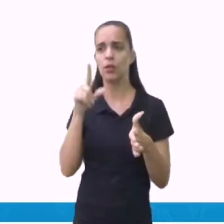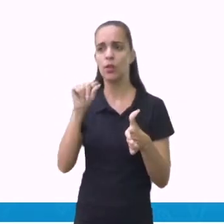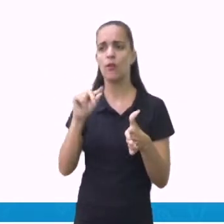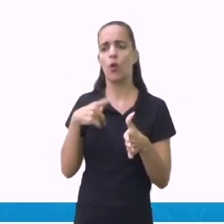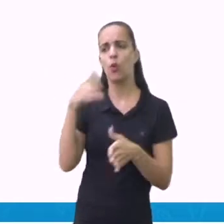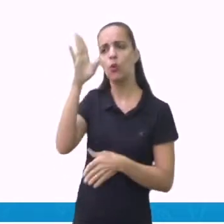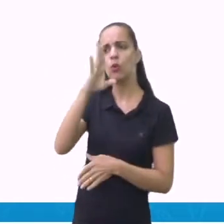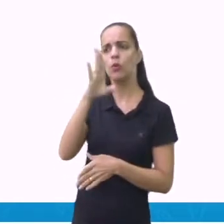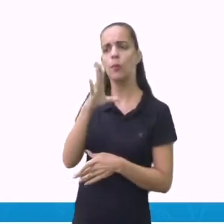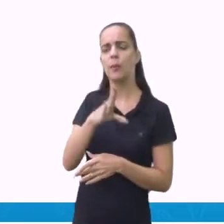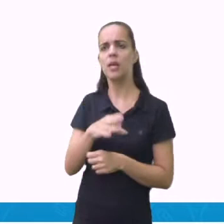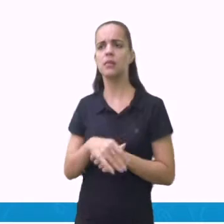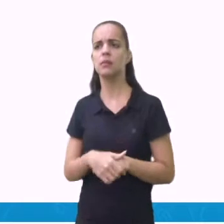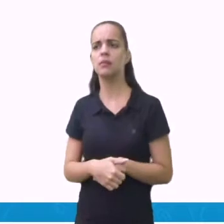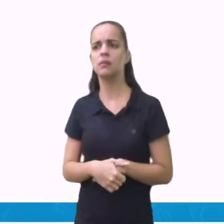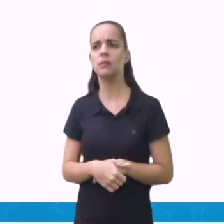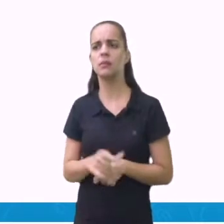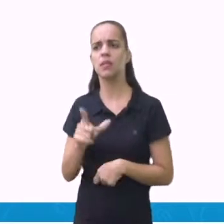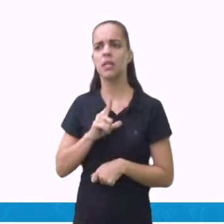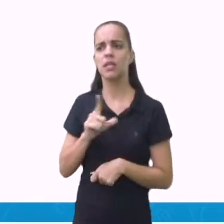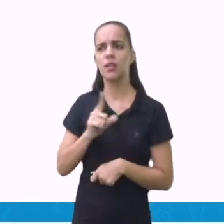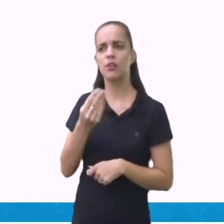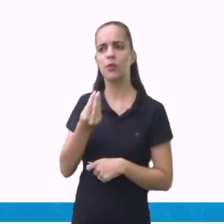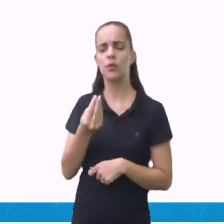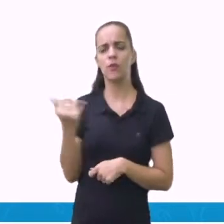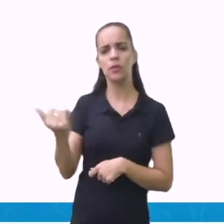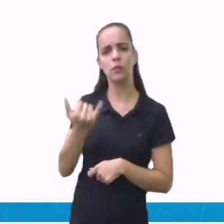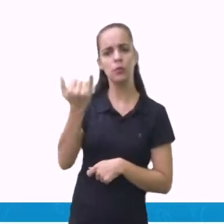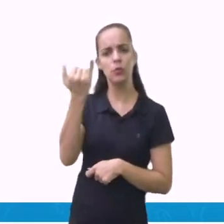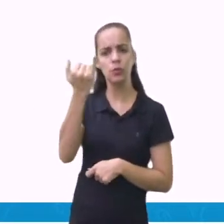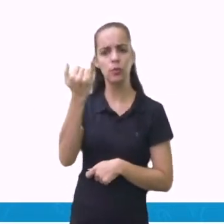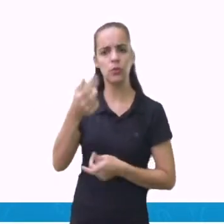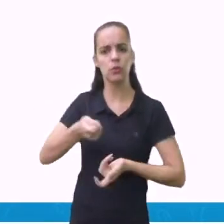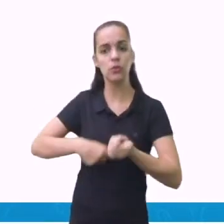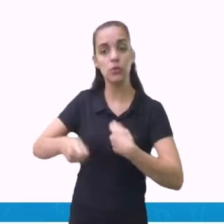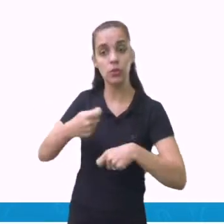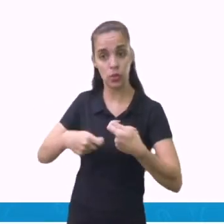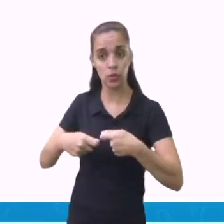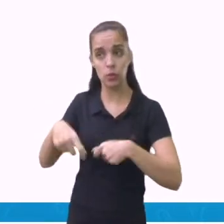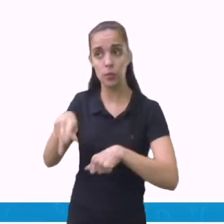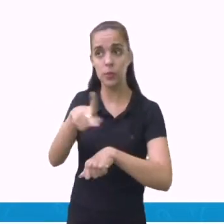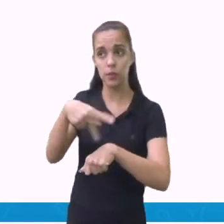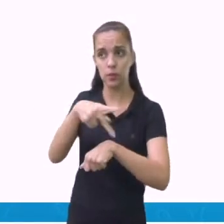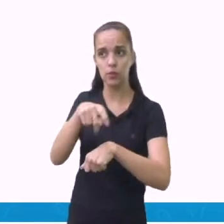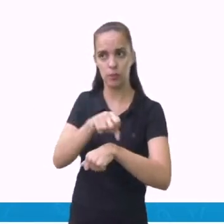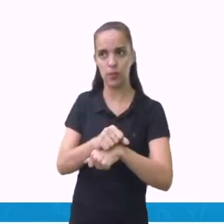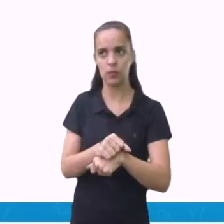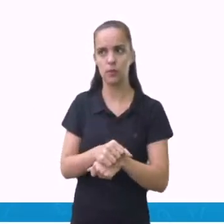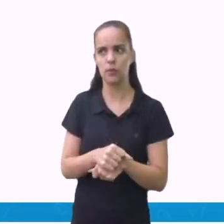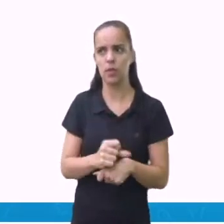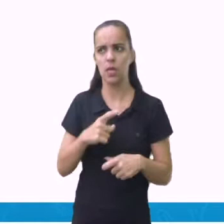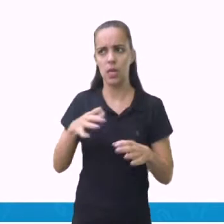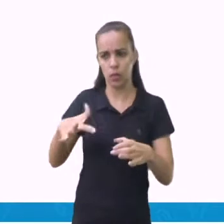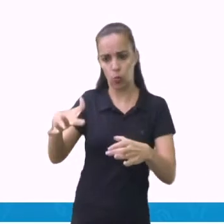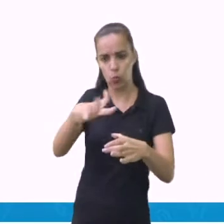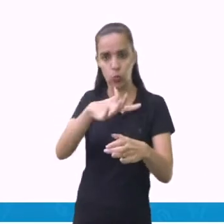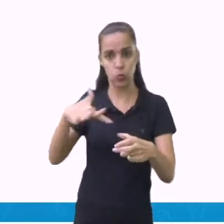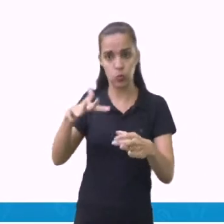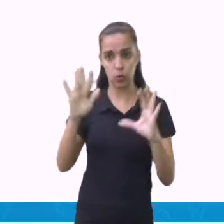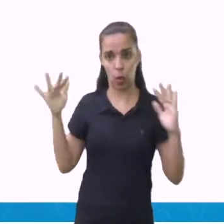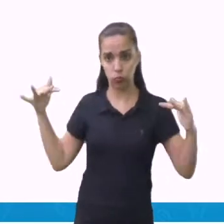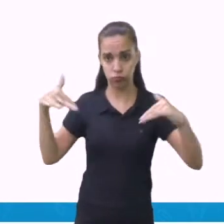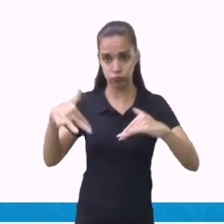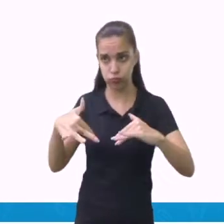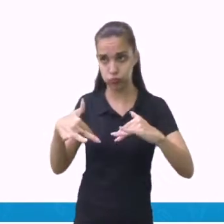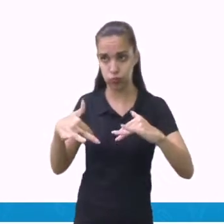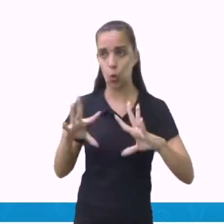estava sendo muito importante para a economia do país naquele momento. Então era um grande centro, era uma cidade onde